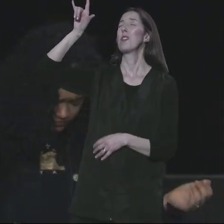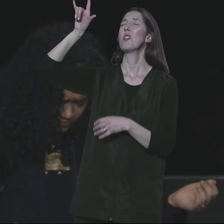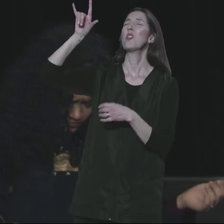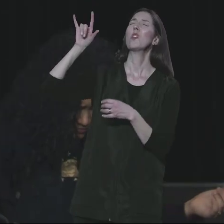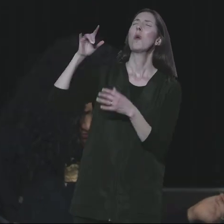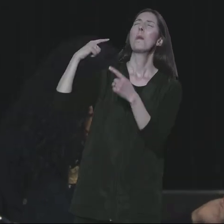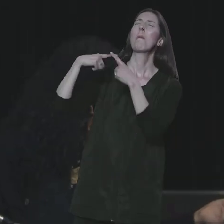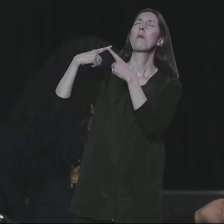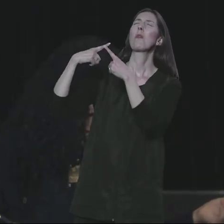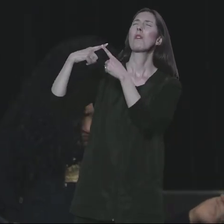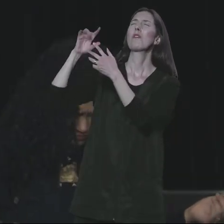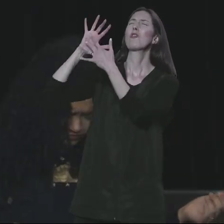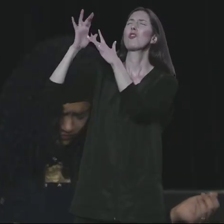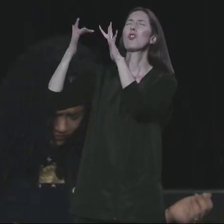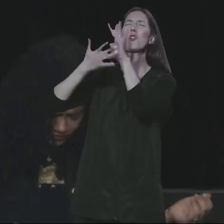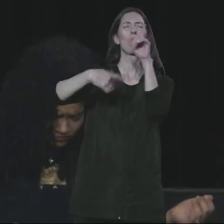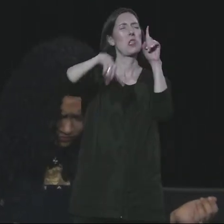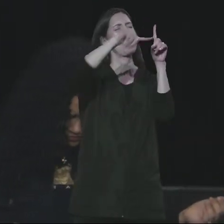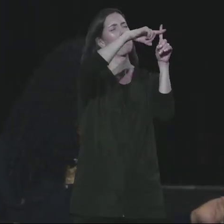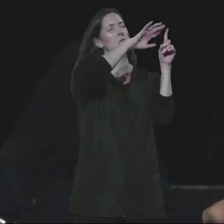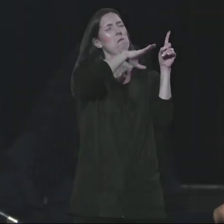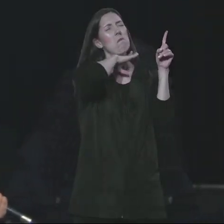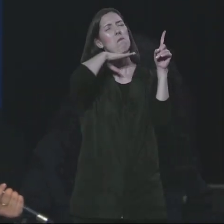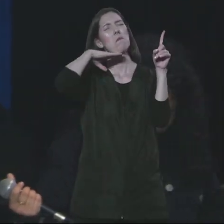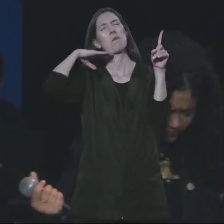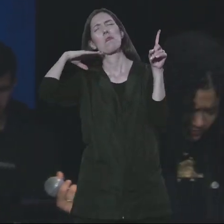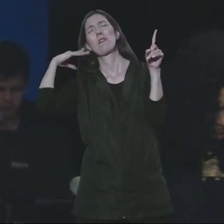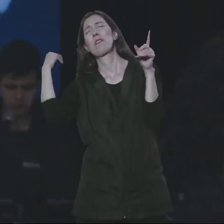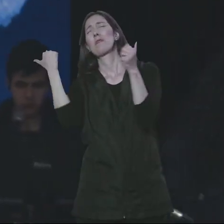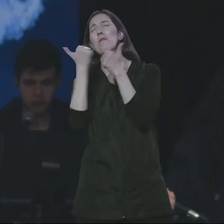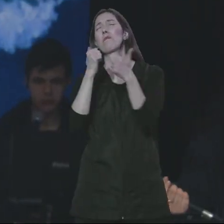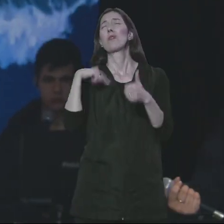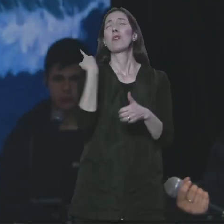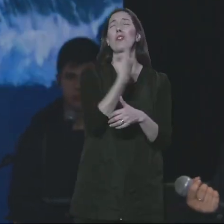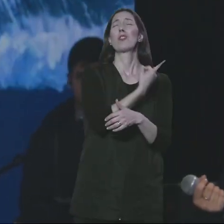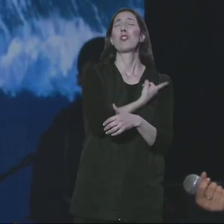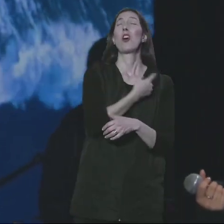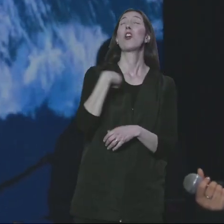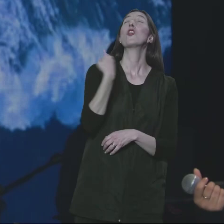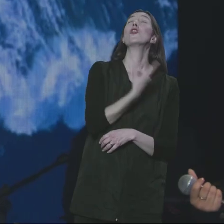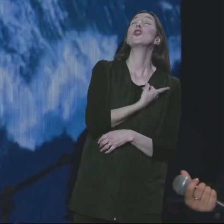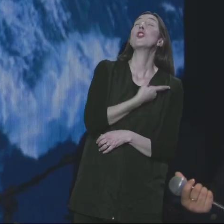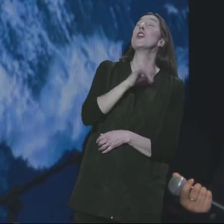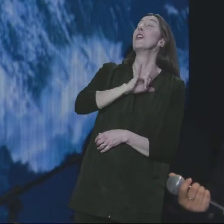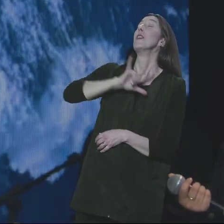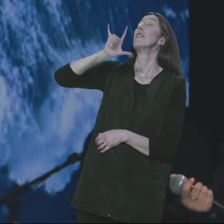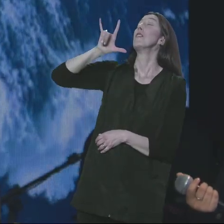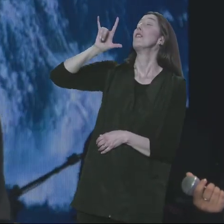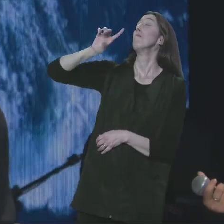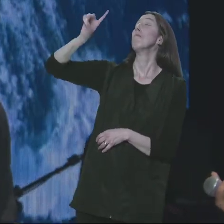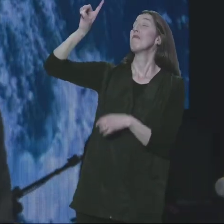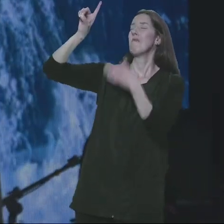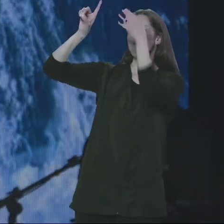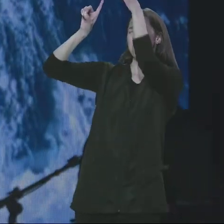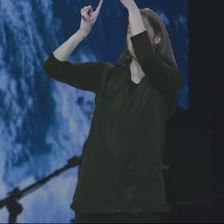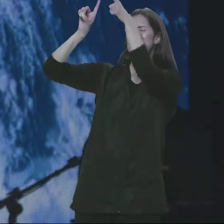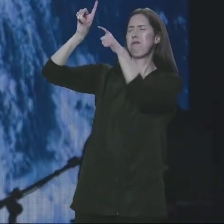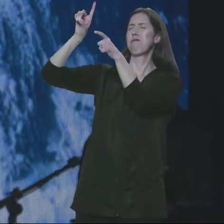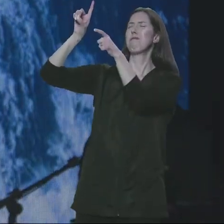Senhor fez por nós na cruz e na ressurreição, mas nós te amamos por quem o Senhor é. O